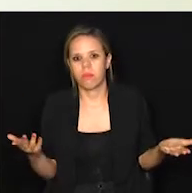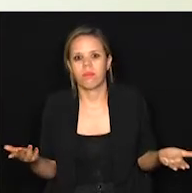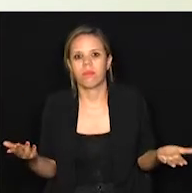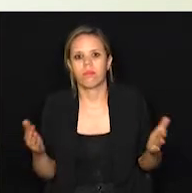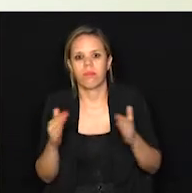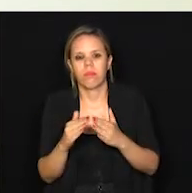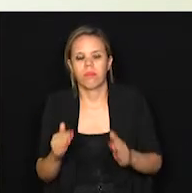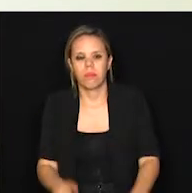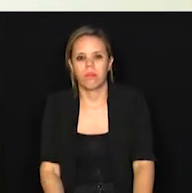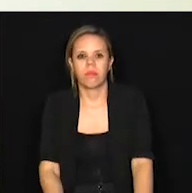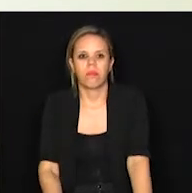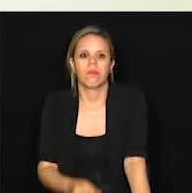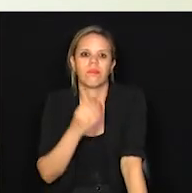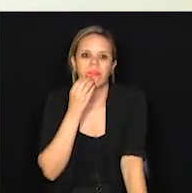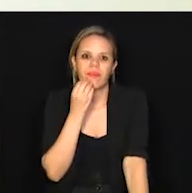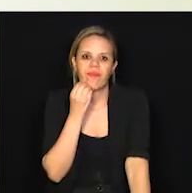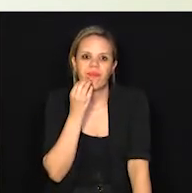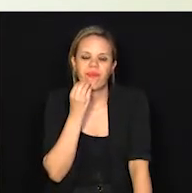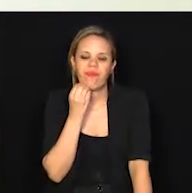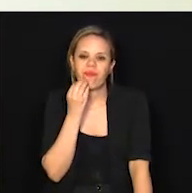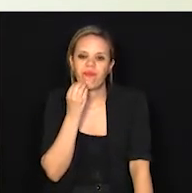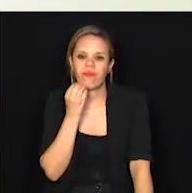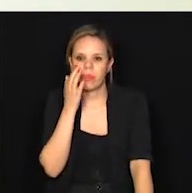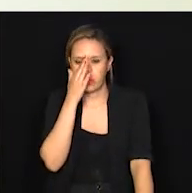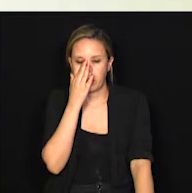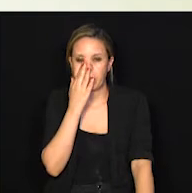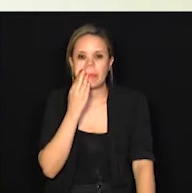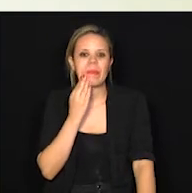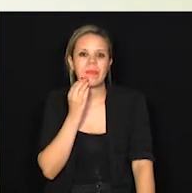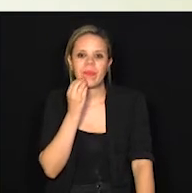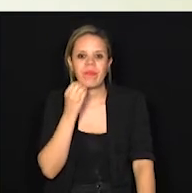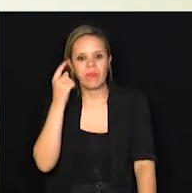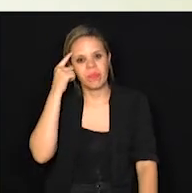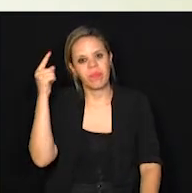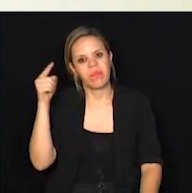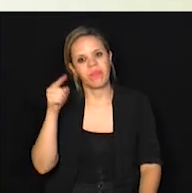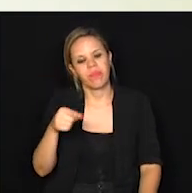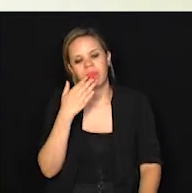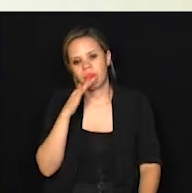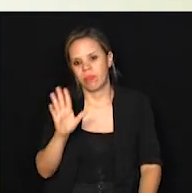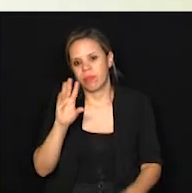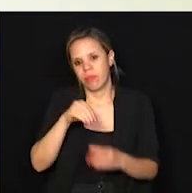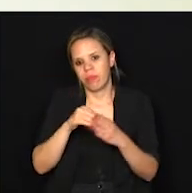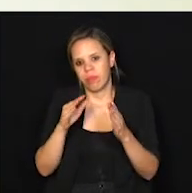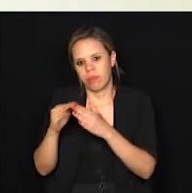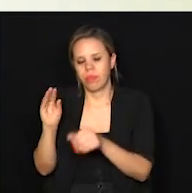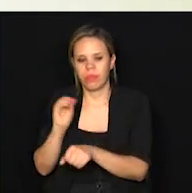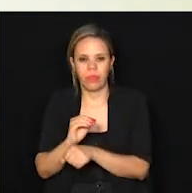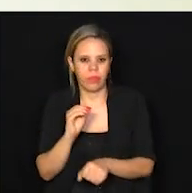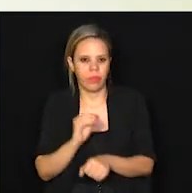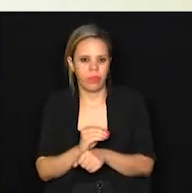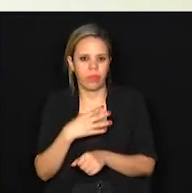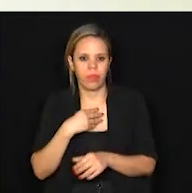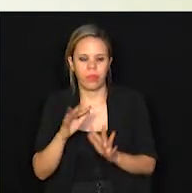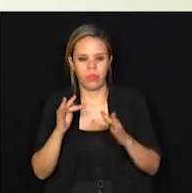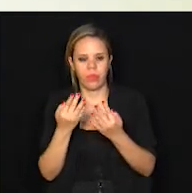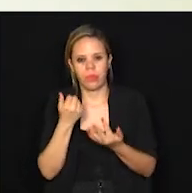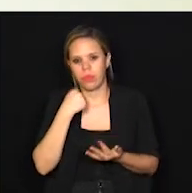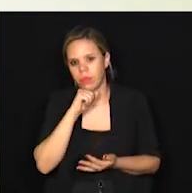de Campinas. Eles, inclusive, enviaram uma carta, mas não será possível a leitura dela, neste, né, dado o tempo que nós